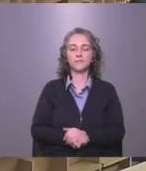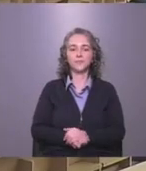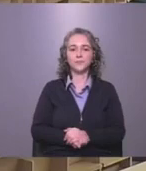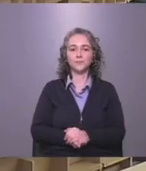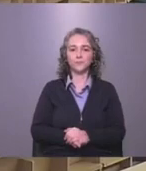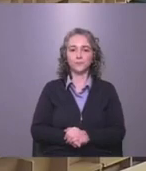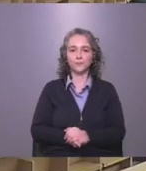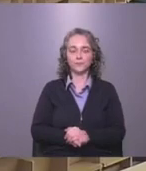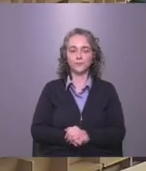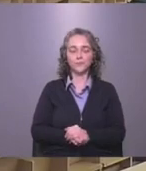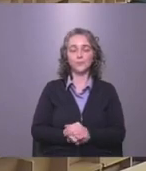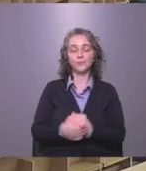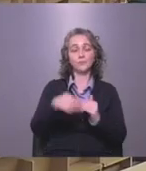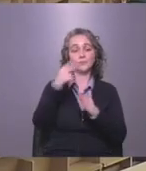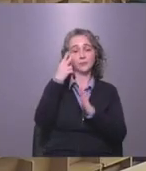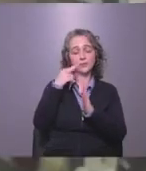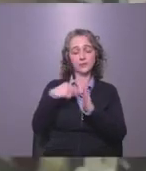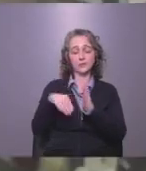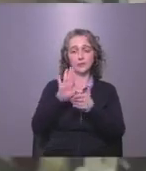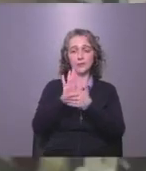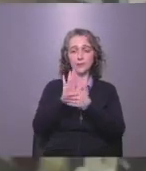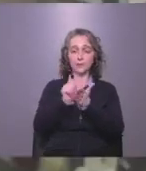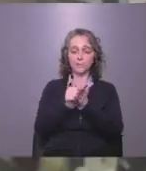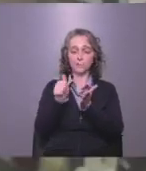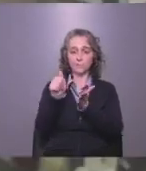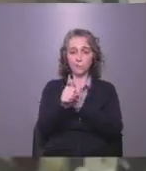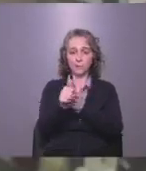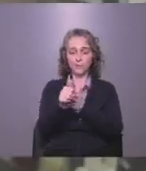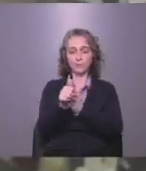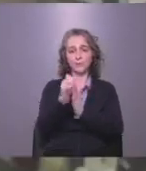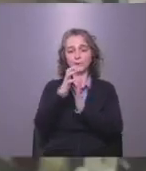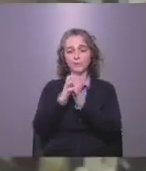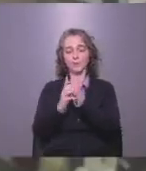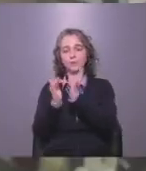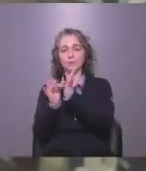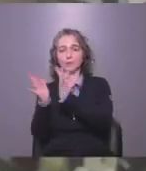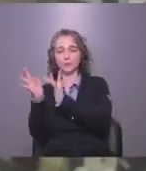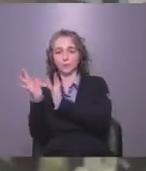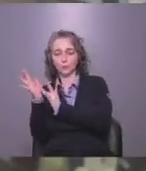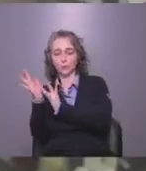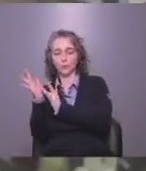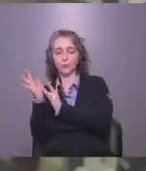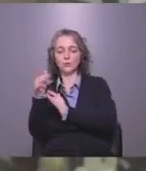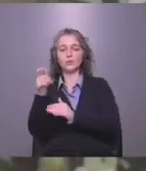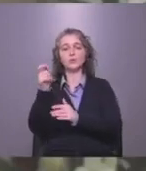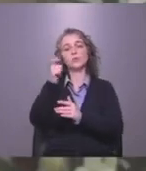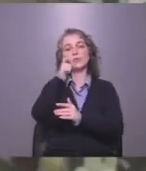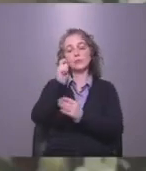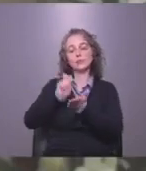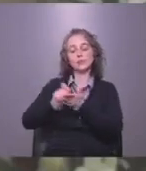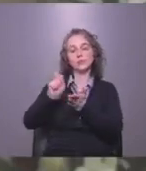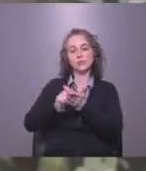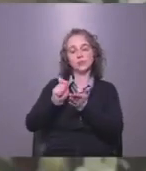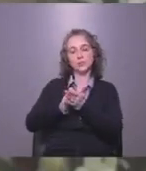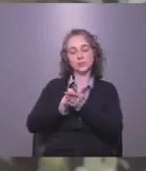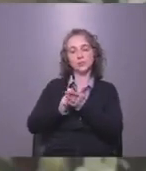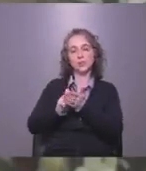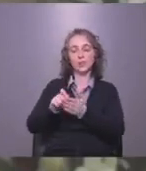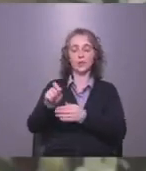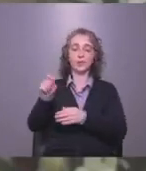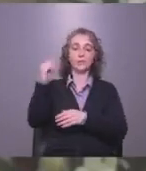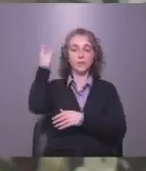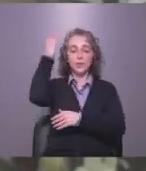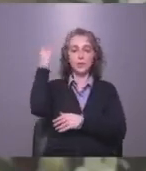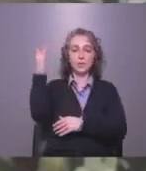nós. Evangelho de Nosso Senhor Jesus Cristo, segundo São